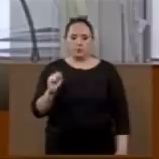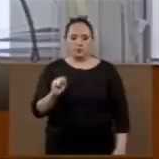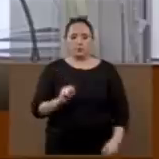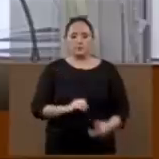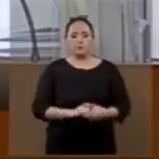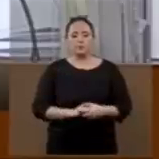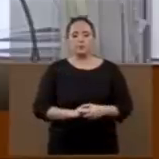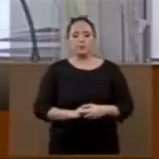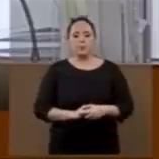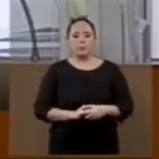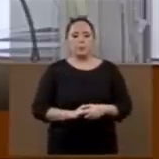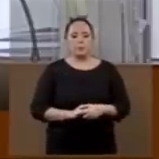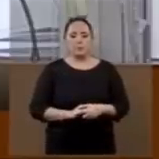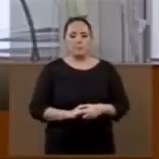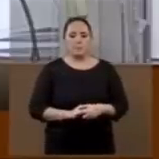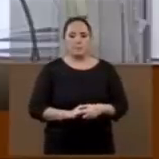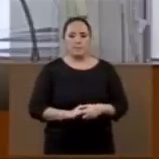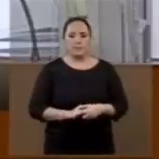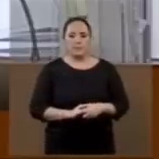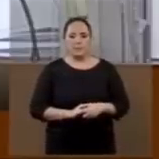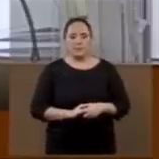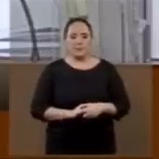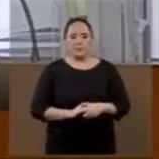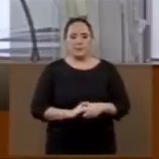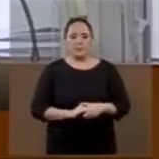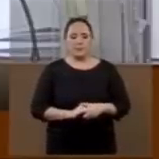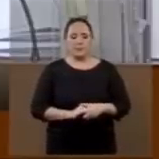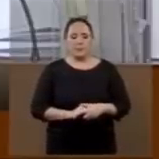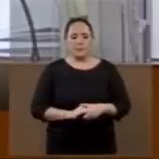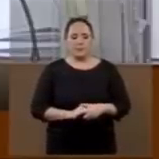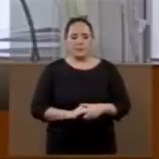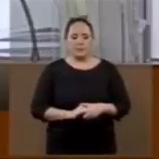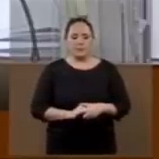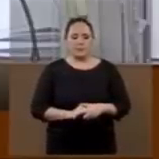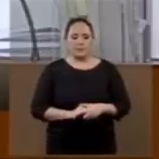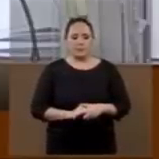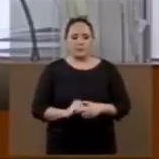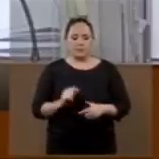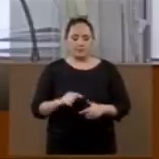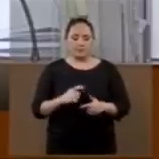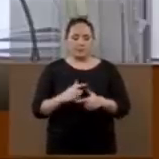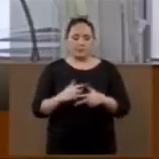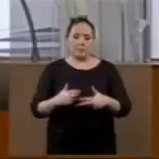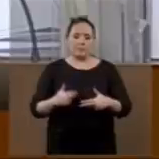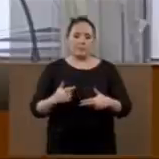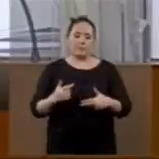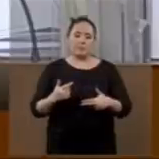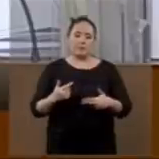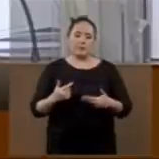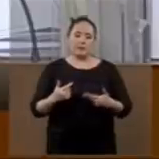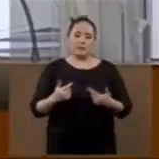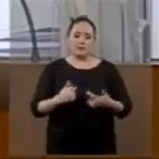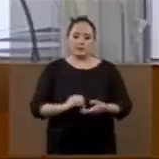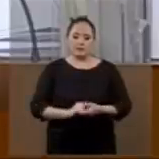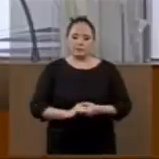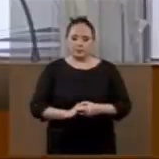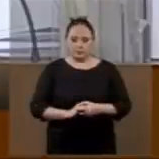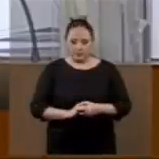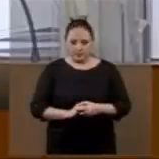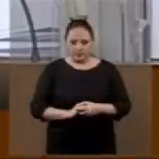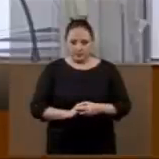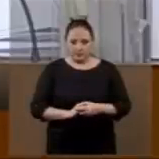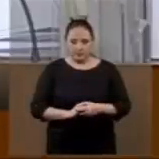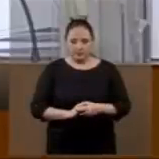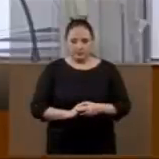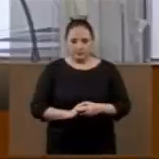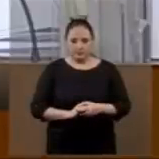As lições, assim, não infirmam, ao contrário, afirmam, deve o contribuinte e pode, sob o palio